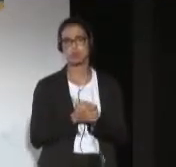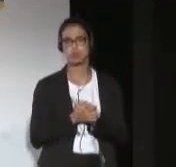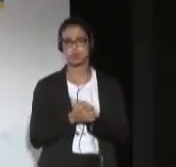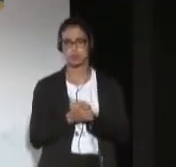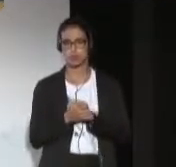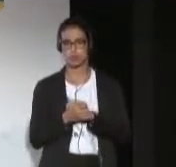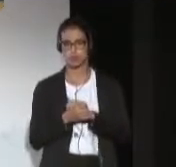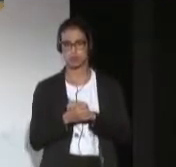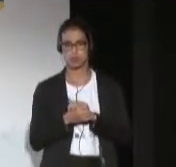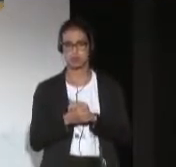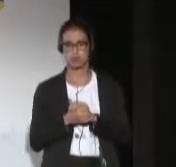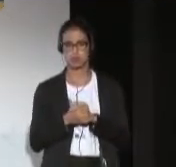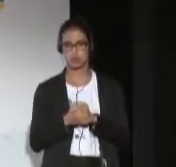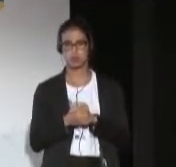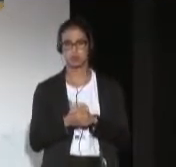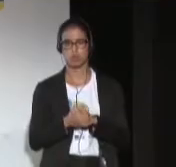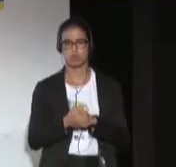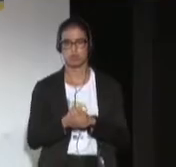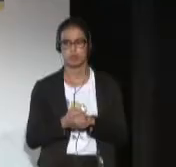vocês.